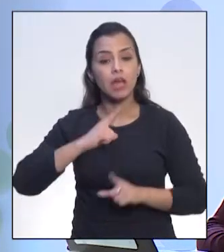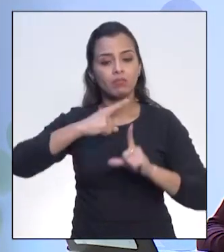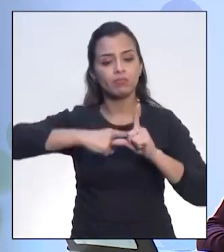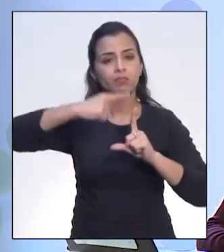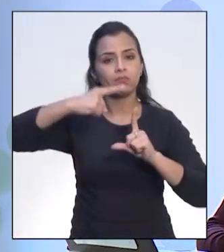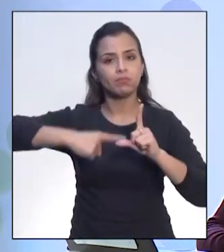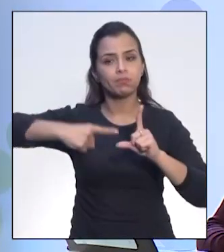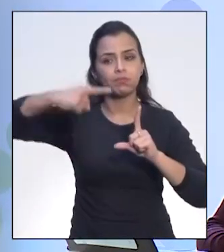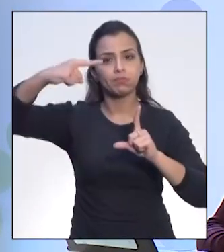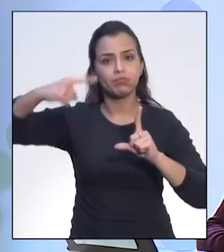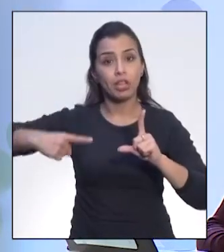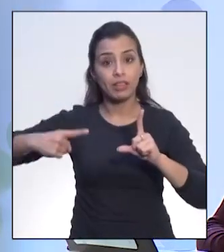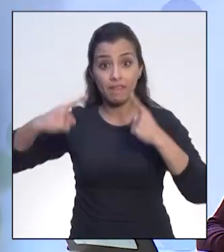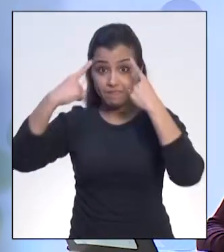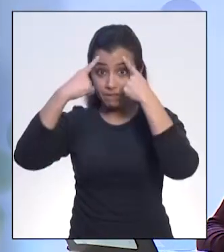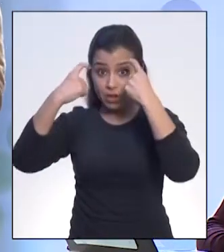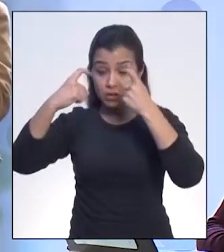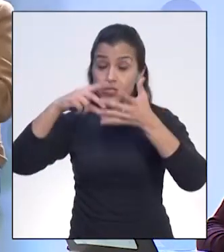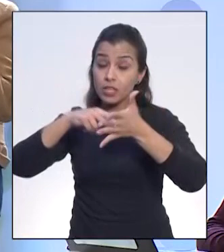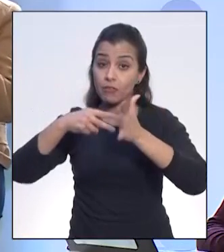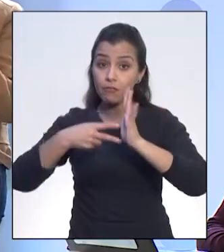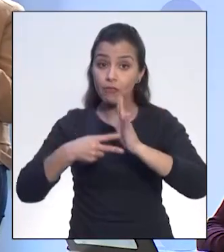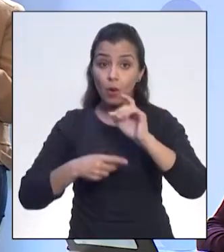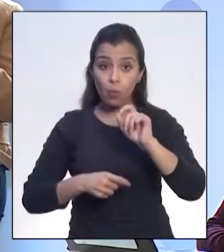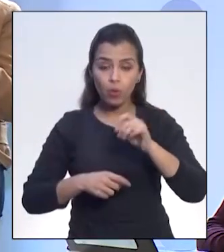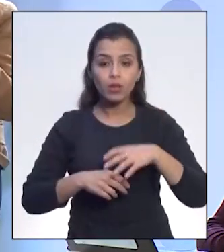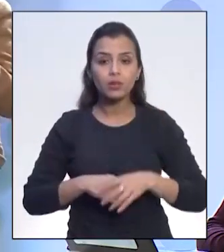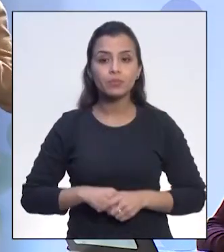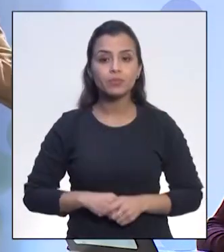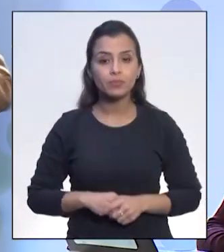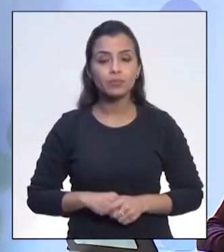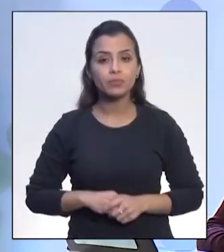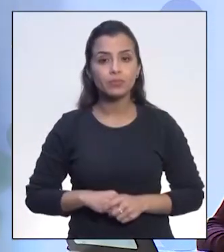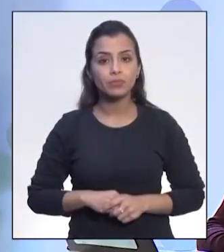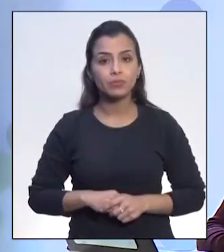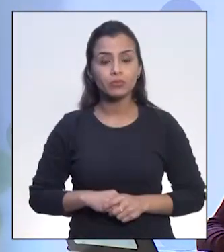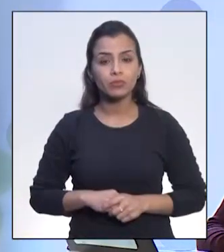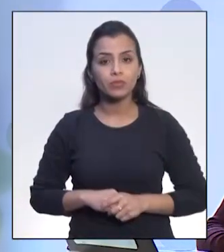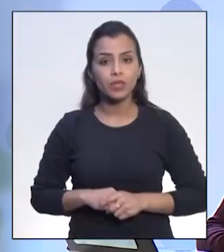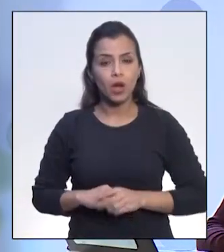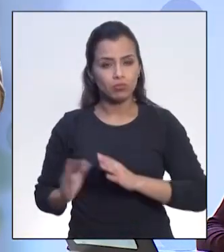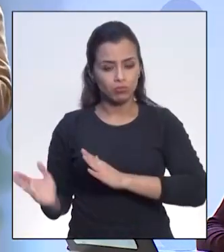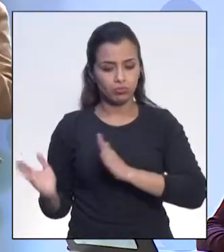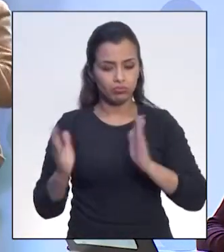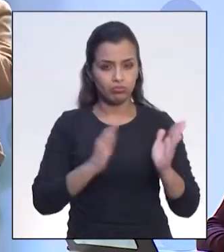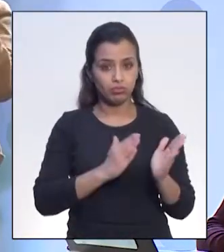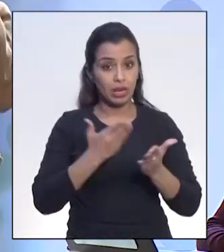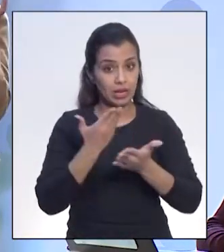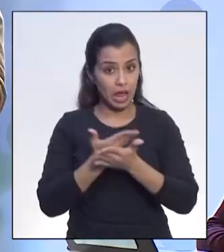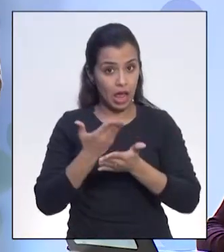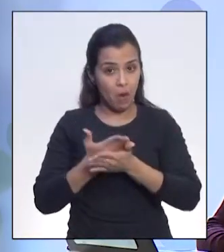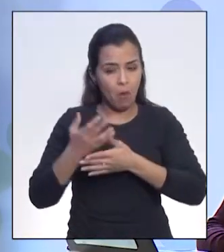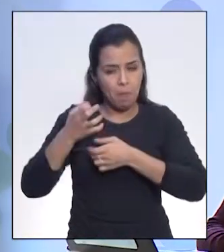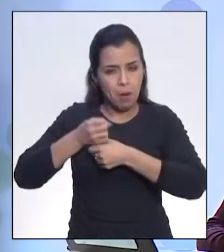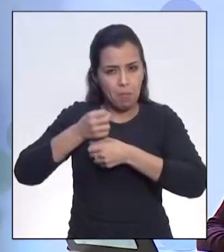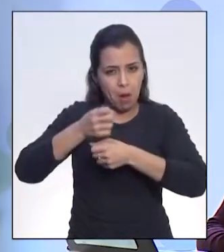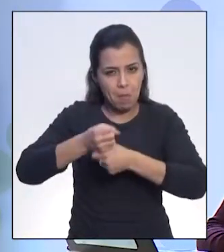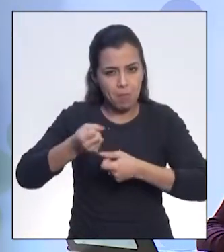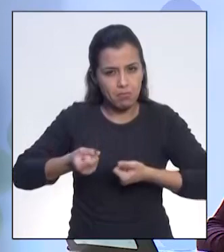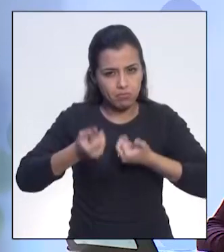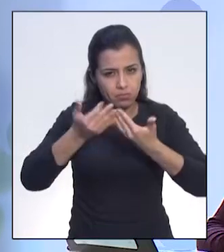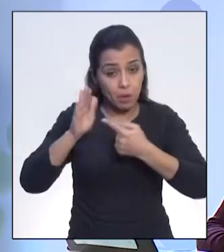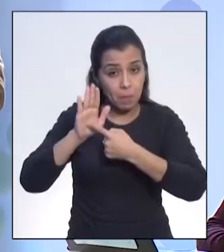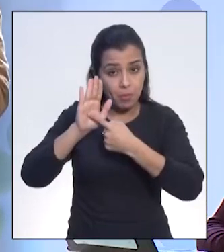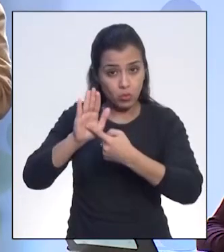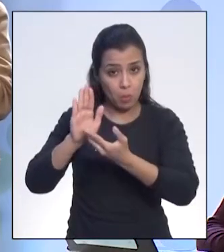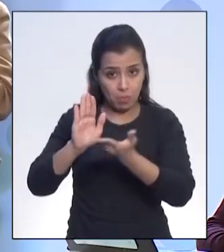da violência. E o que significa isso? No tempo dessa aula, né, e os dados que estão sendo